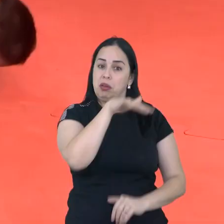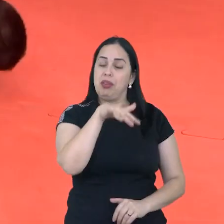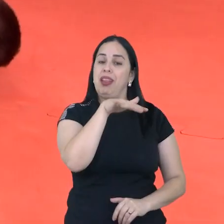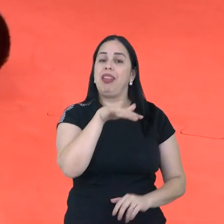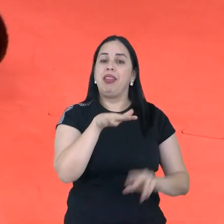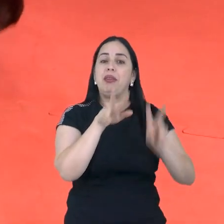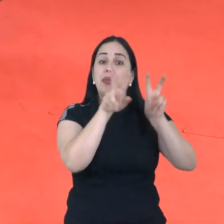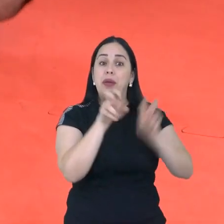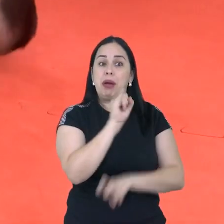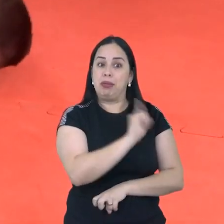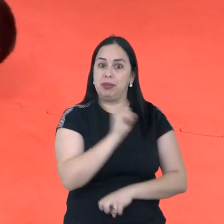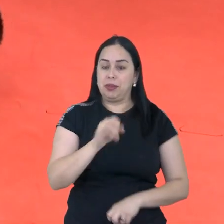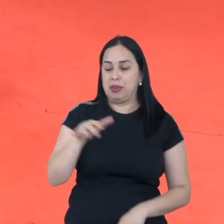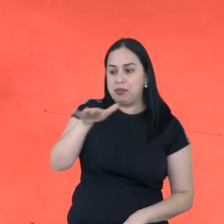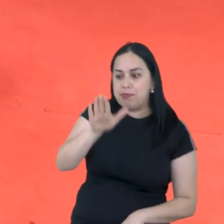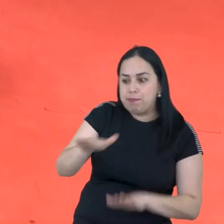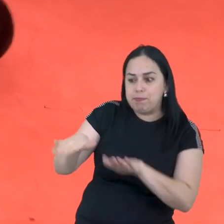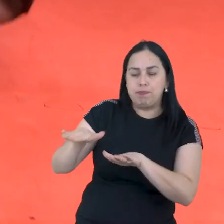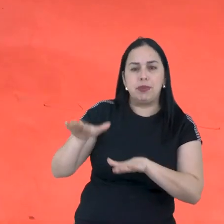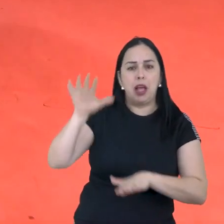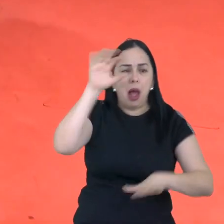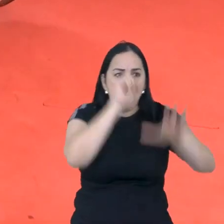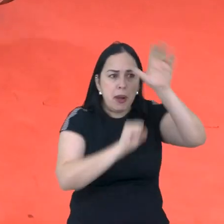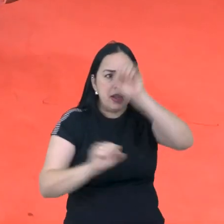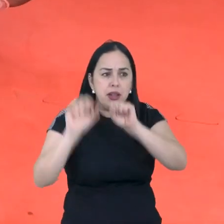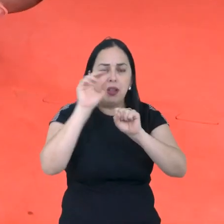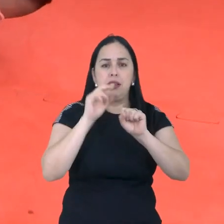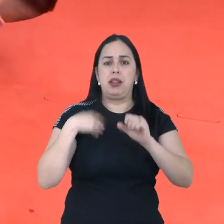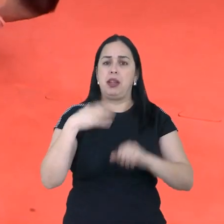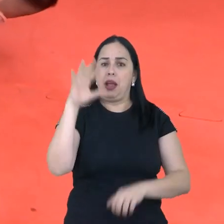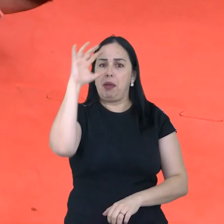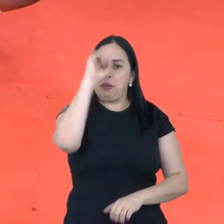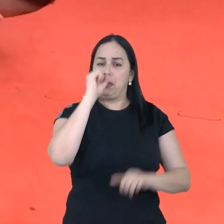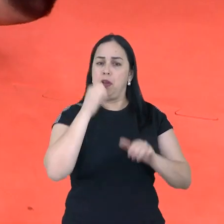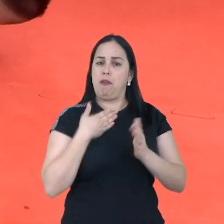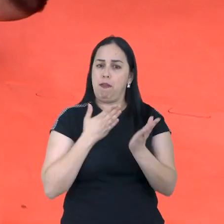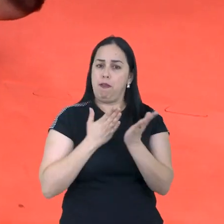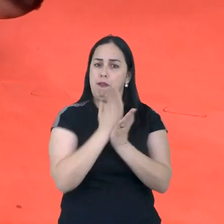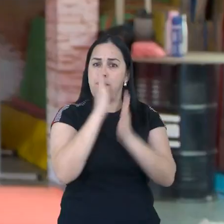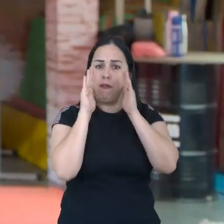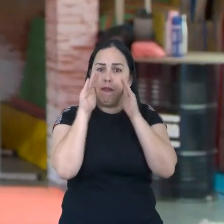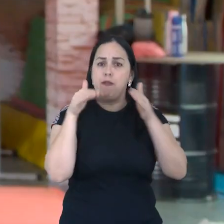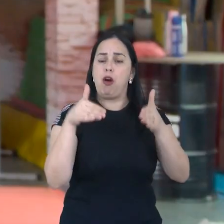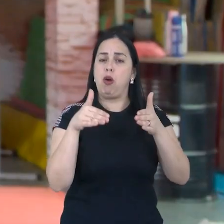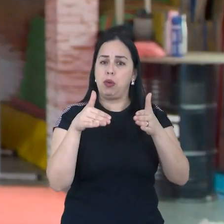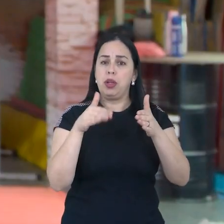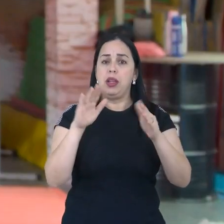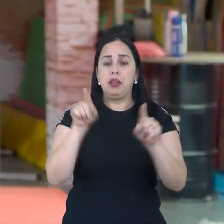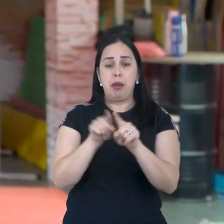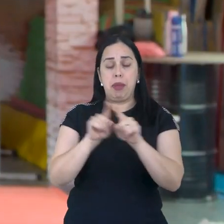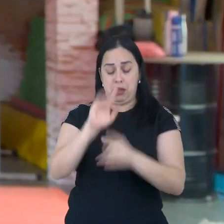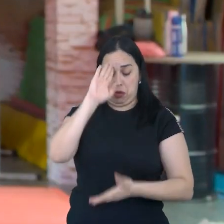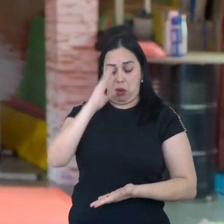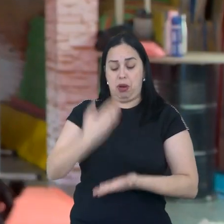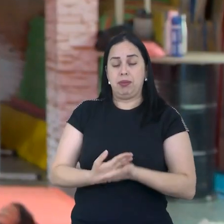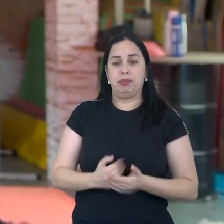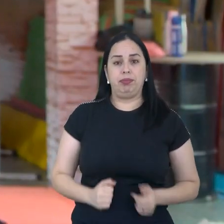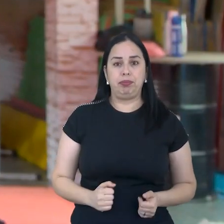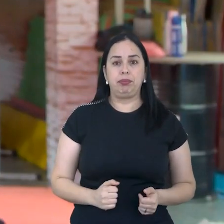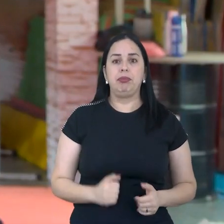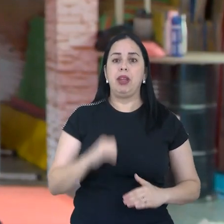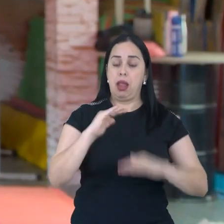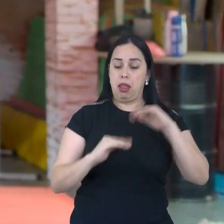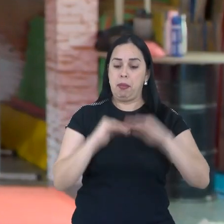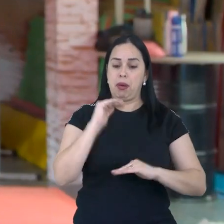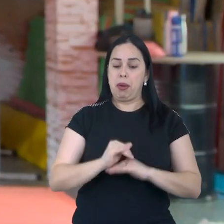jiu-jitsu. As crianças desenvolvem com ele valores como disciplina e autoconfiança. Com a prática do jiu-jitsu, a gente ganha